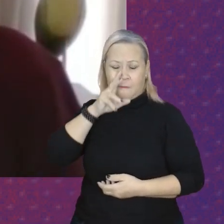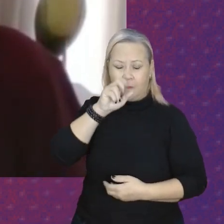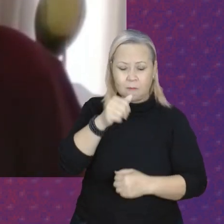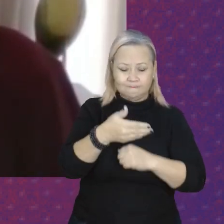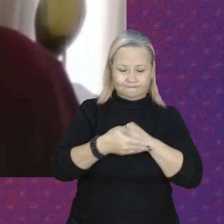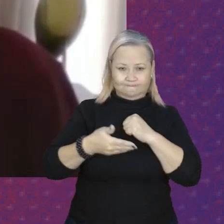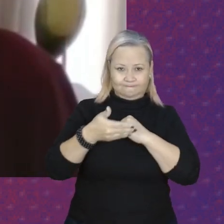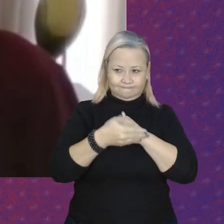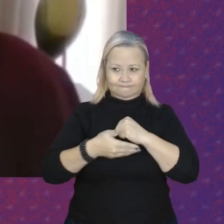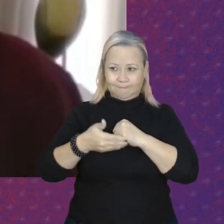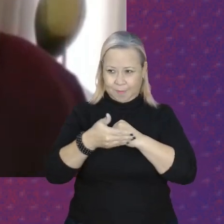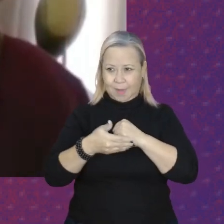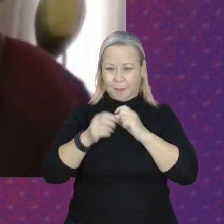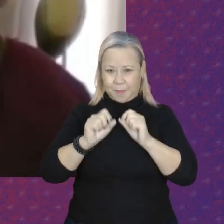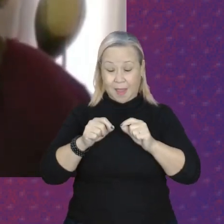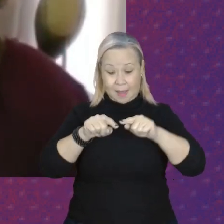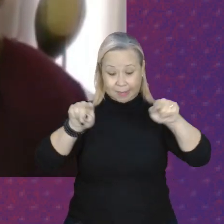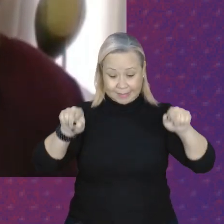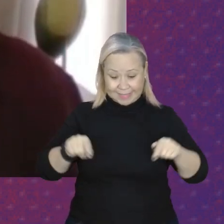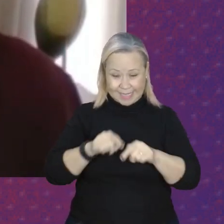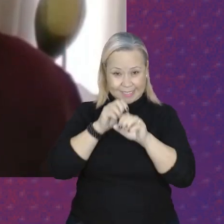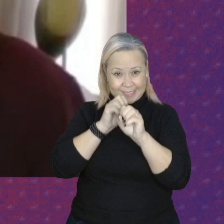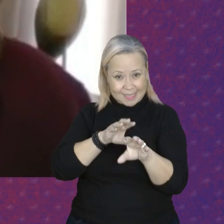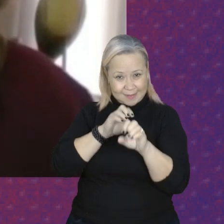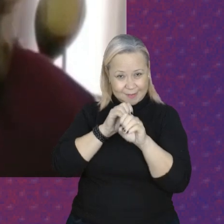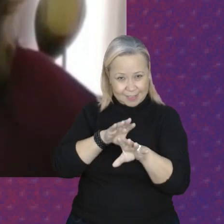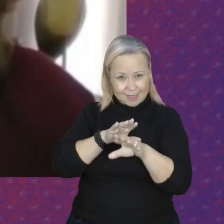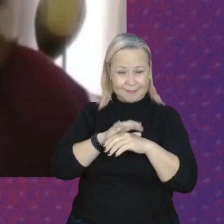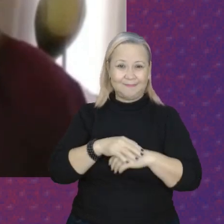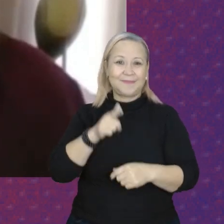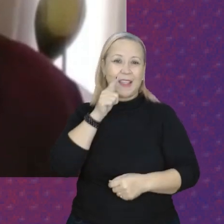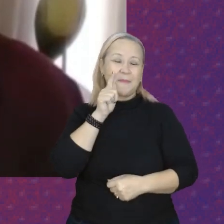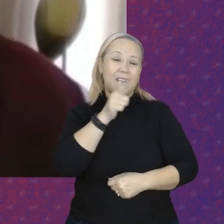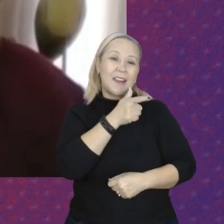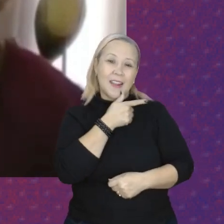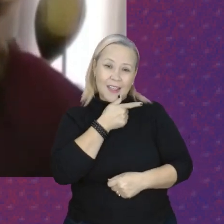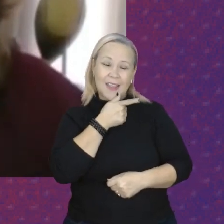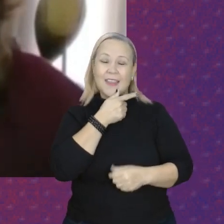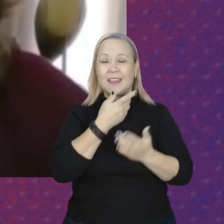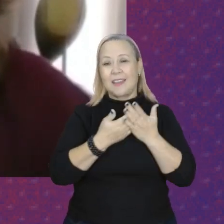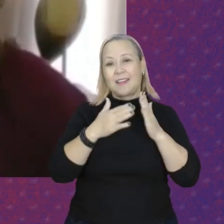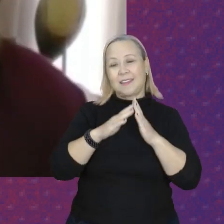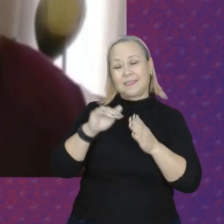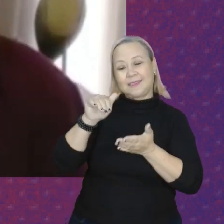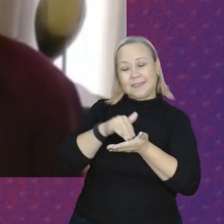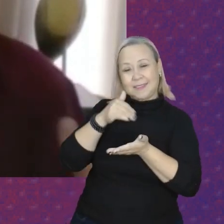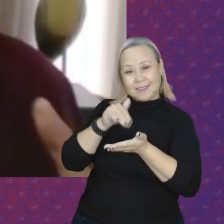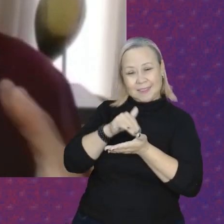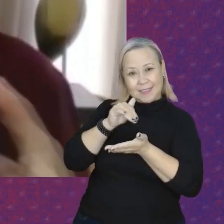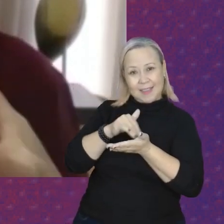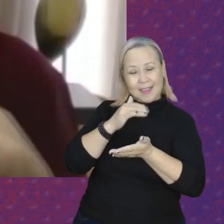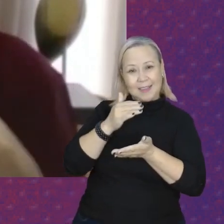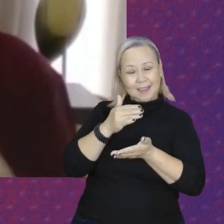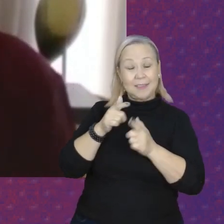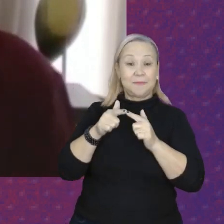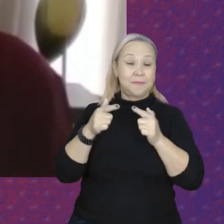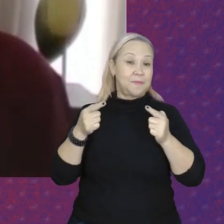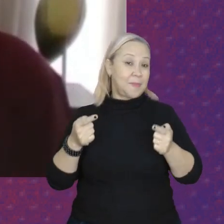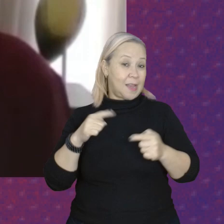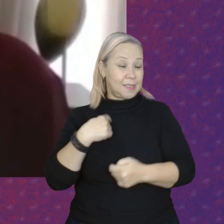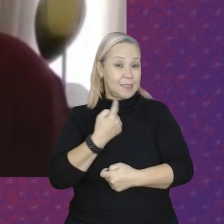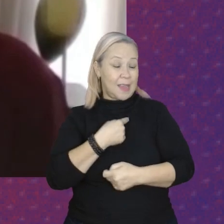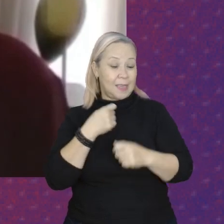base, na sala de aula, na merenda, na secretaria, mas a